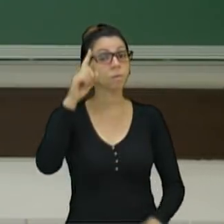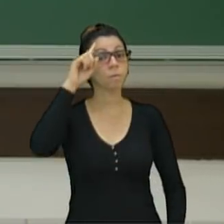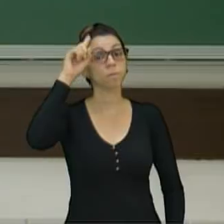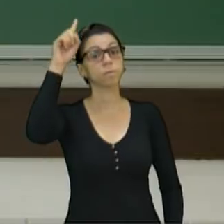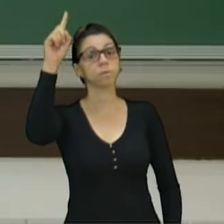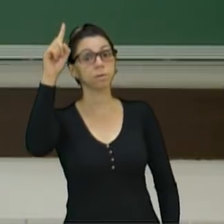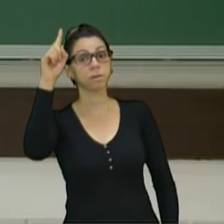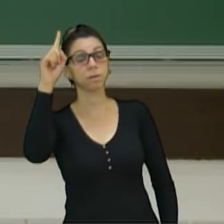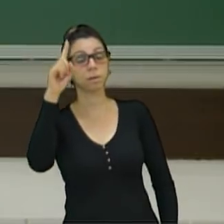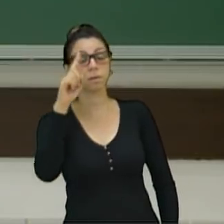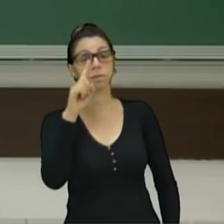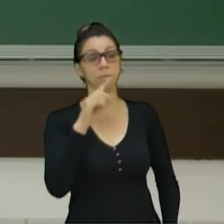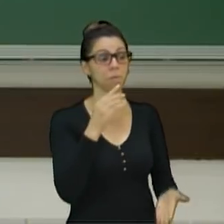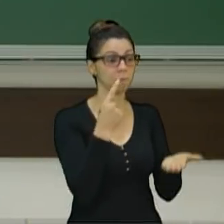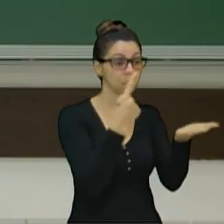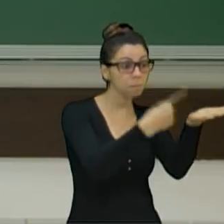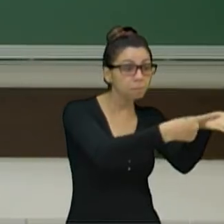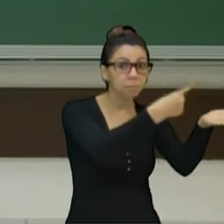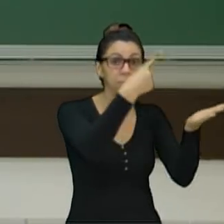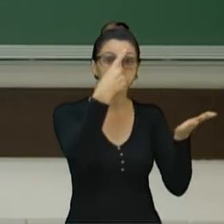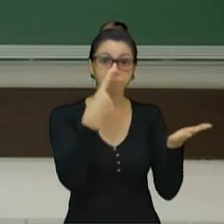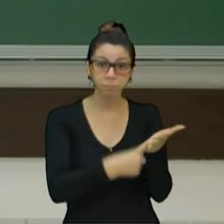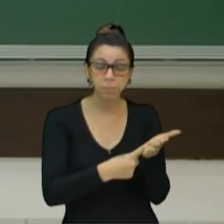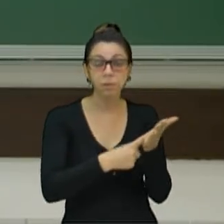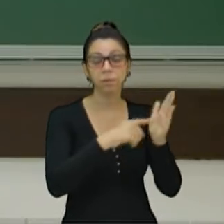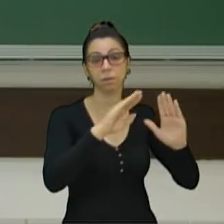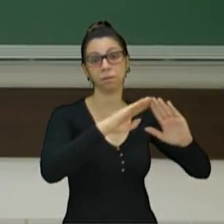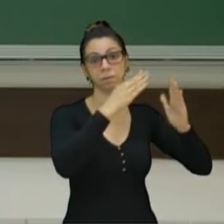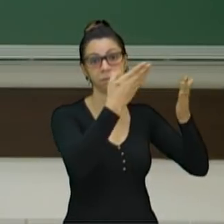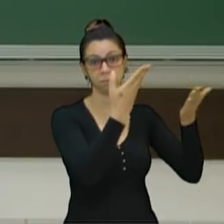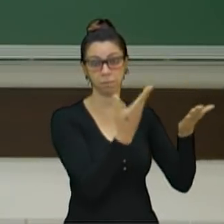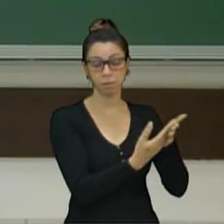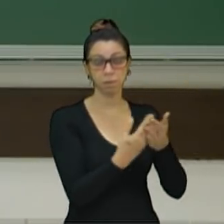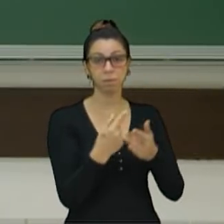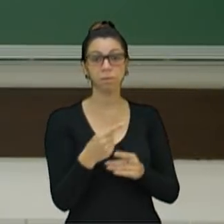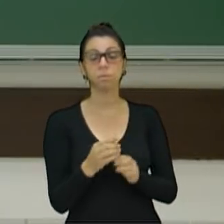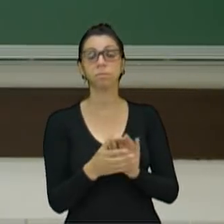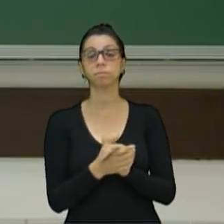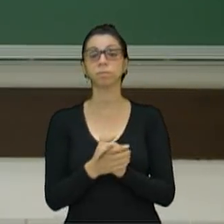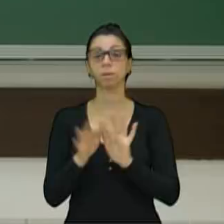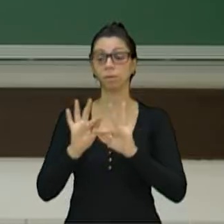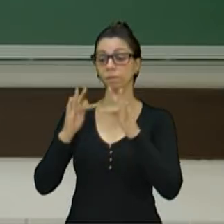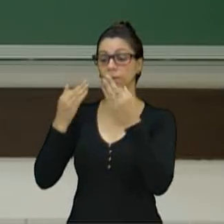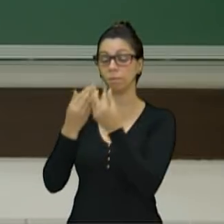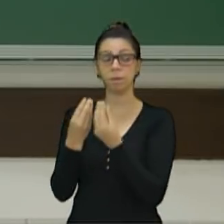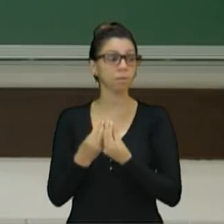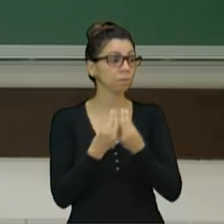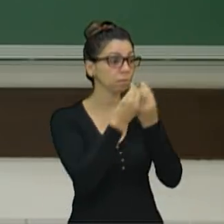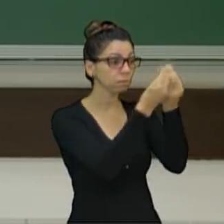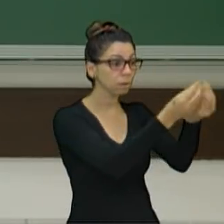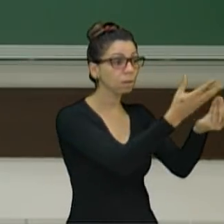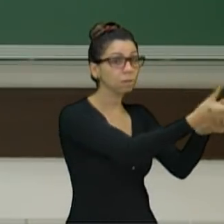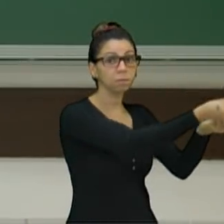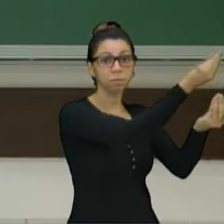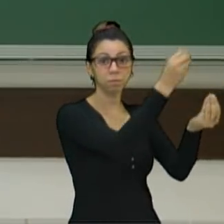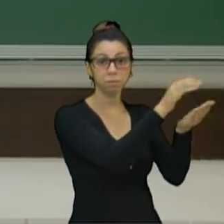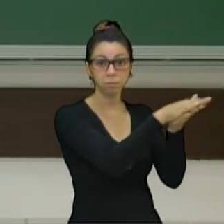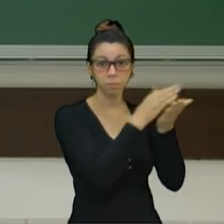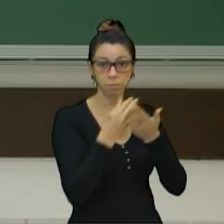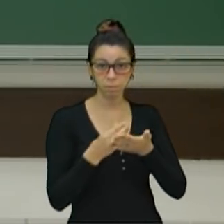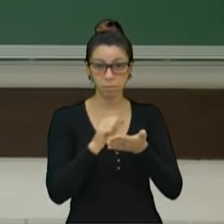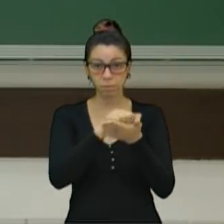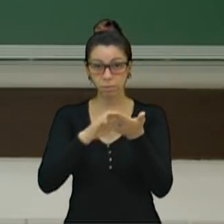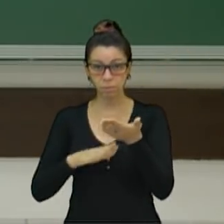ela está recolhendo. Combine com seus responsáveis para que eles vão até a escola e que peguem esse material. Perfeito?